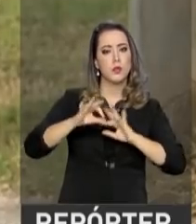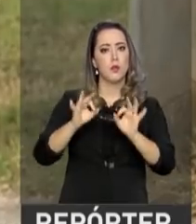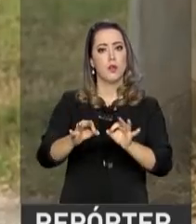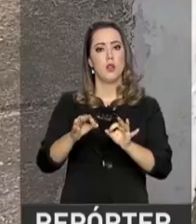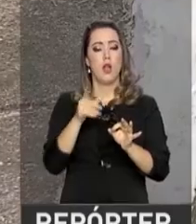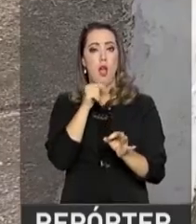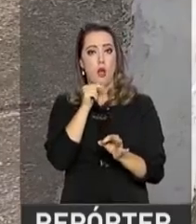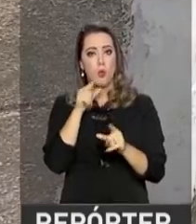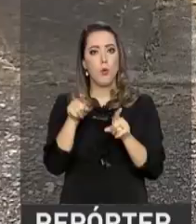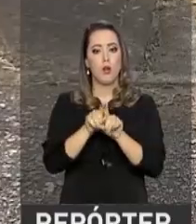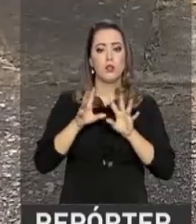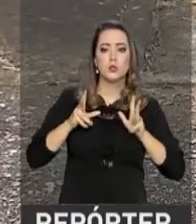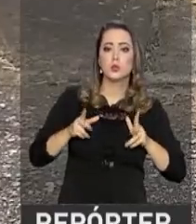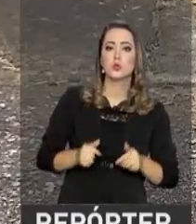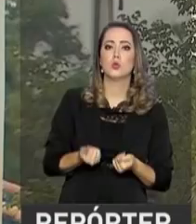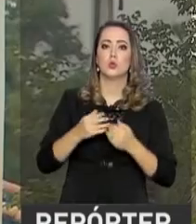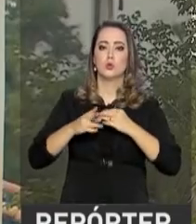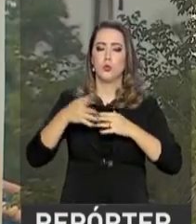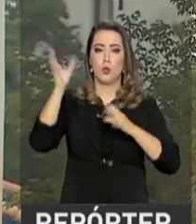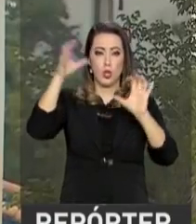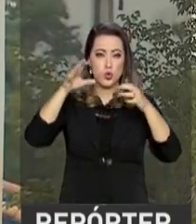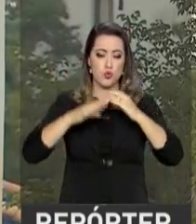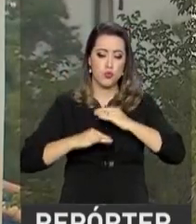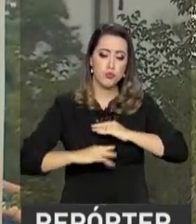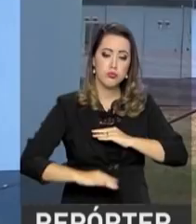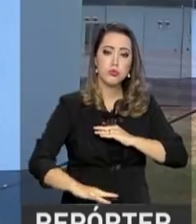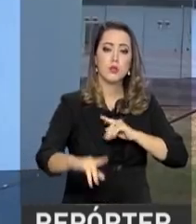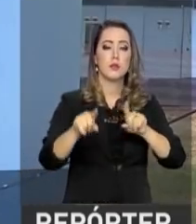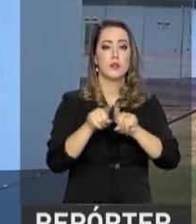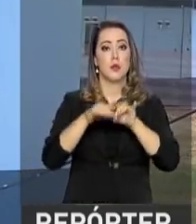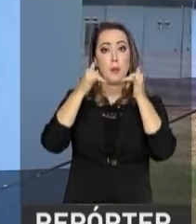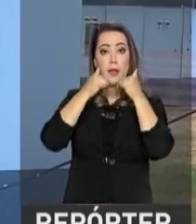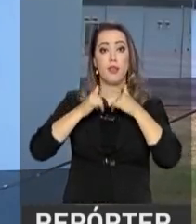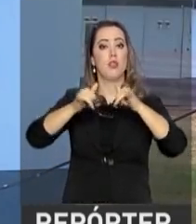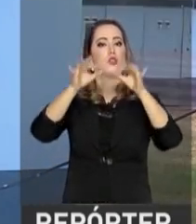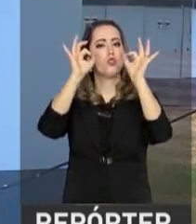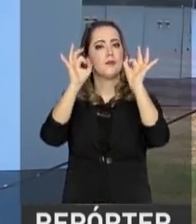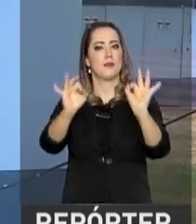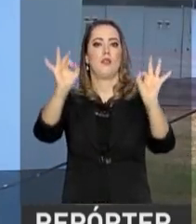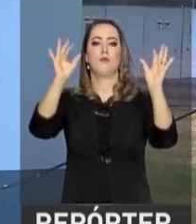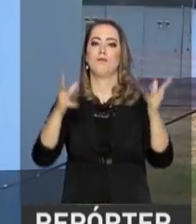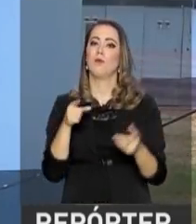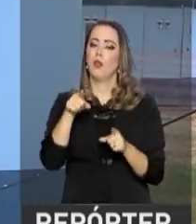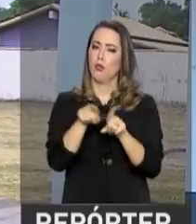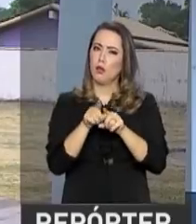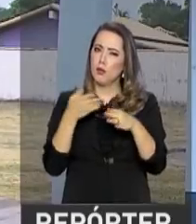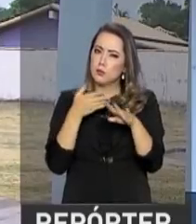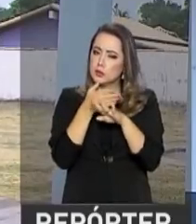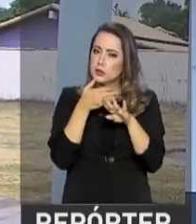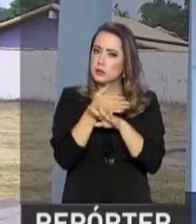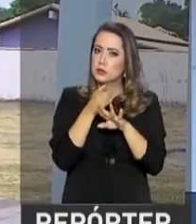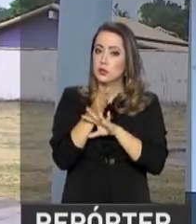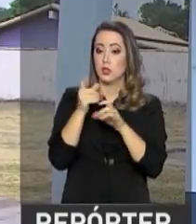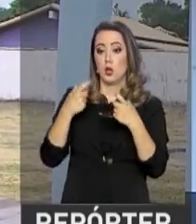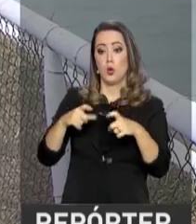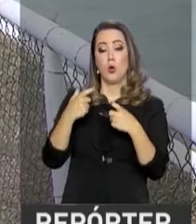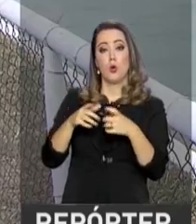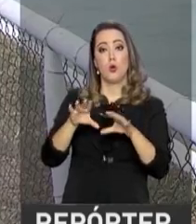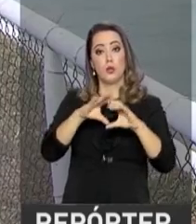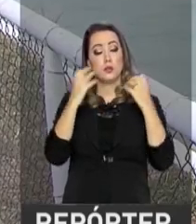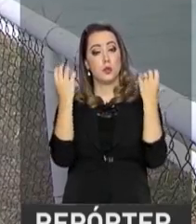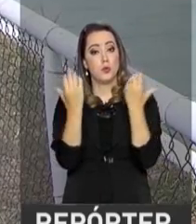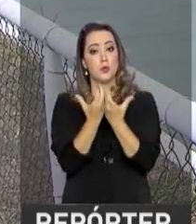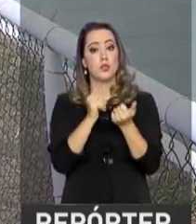rede de água esgoto drenagem energia elétrica o condomínio conta ainda com guarita centro comunitário